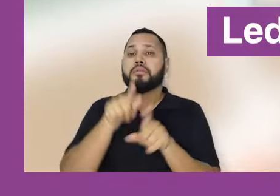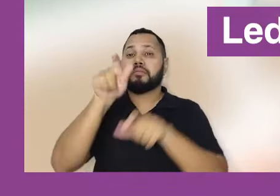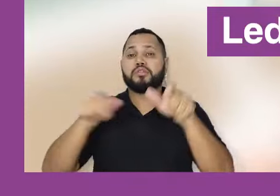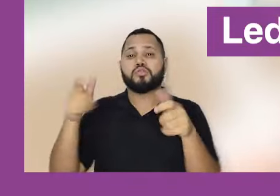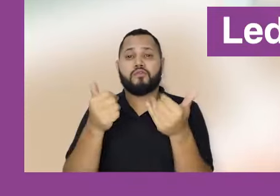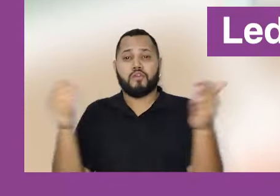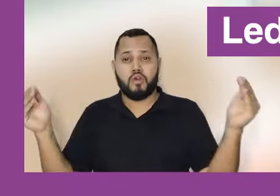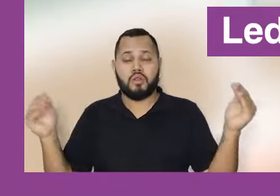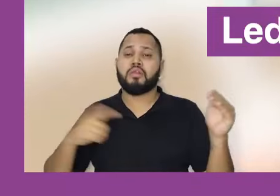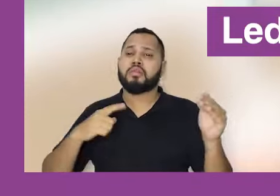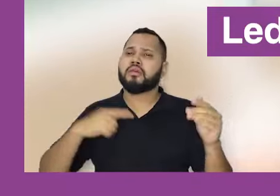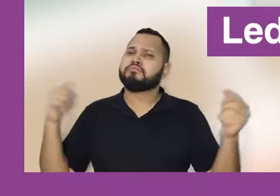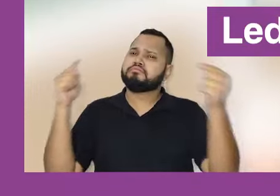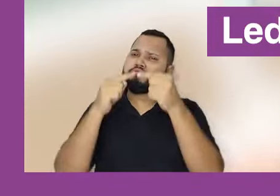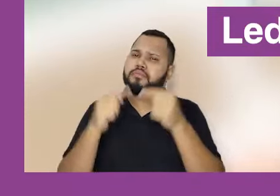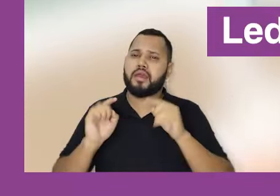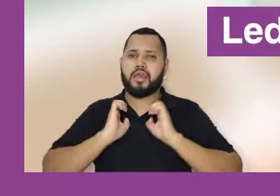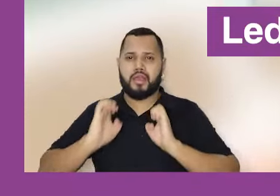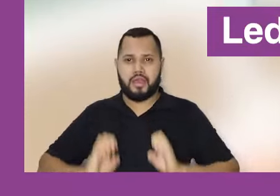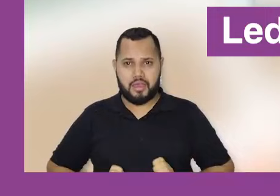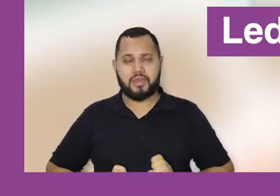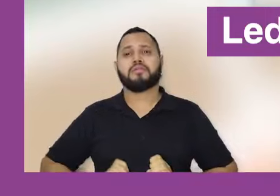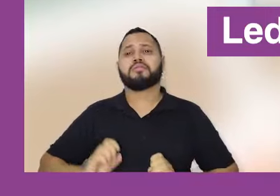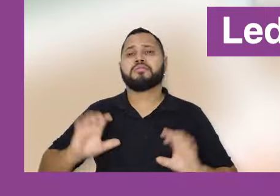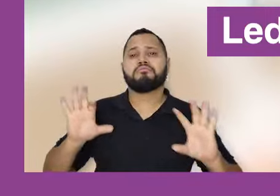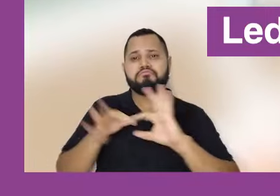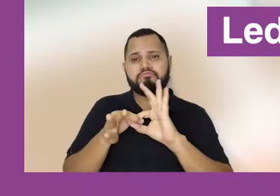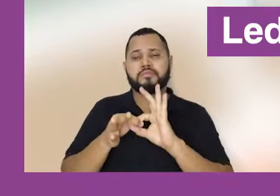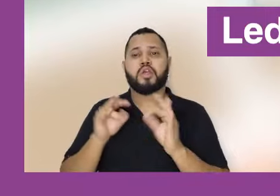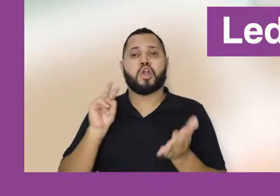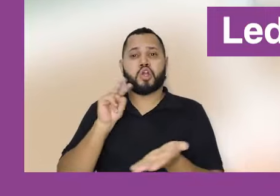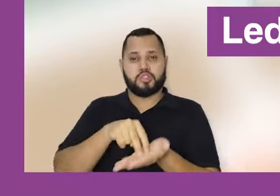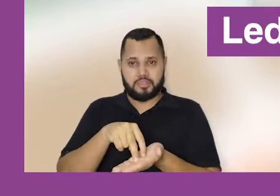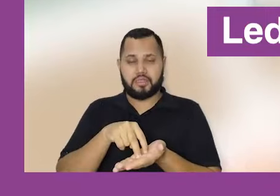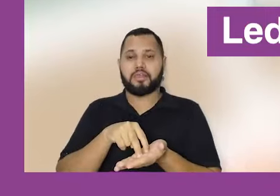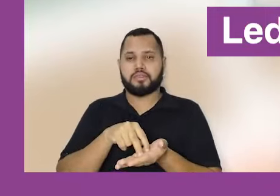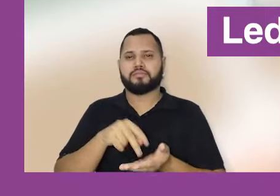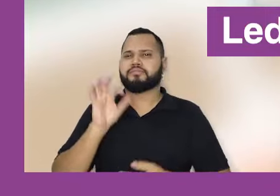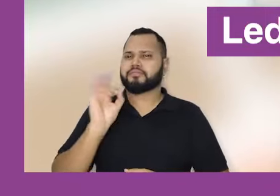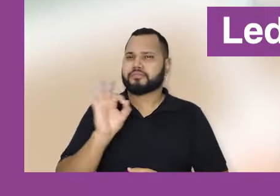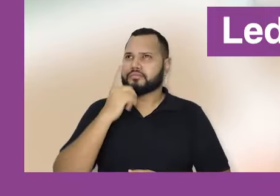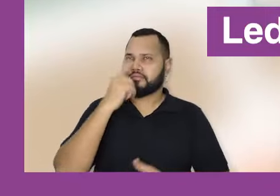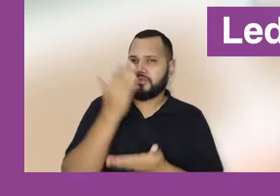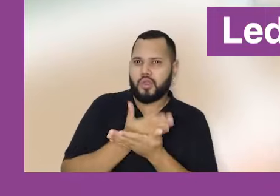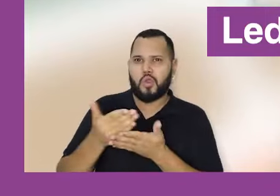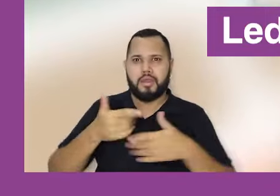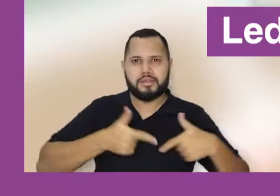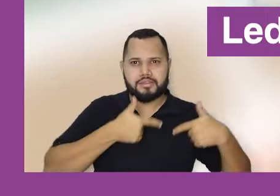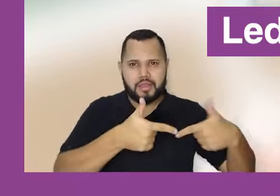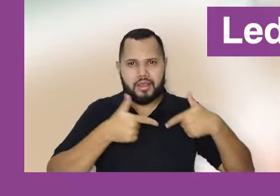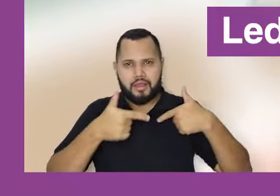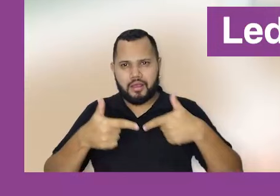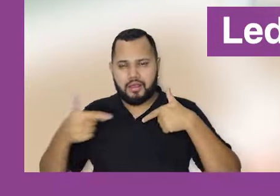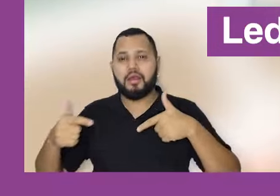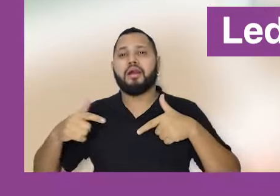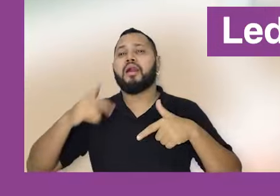externos isso também tem a ver com ética com praia se consistência né É começar uma ação e cada